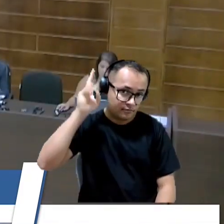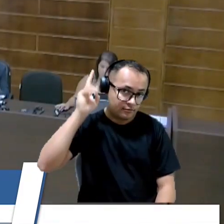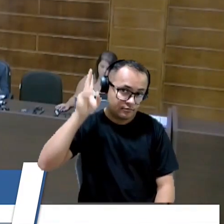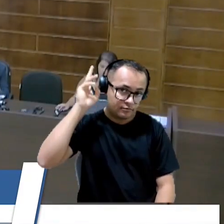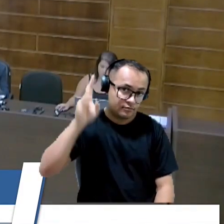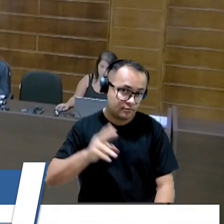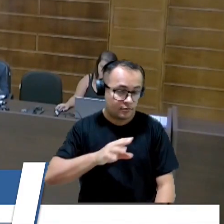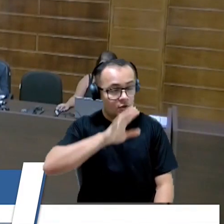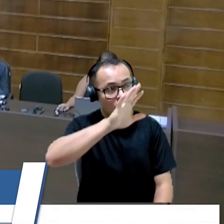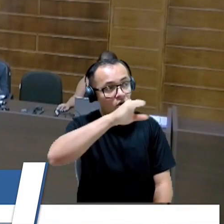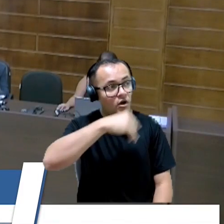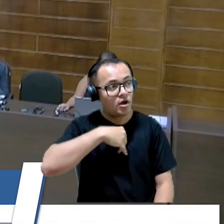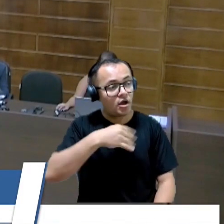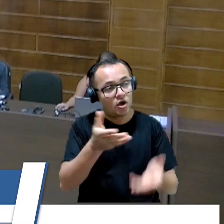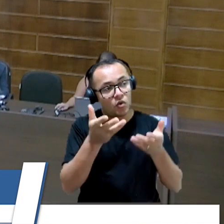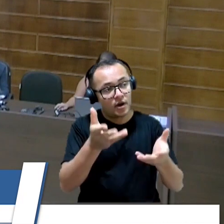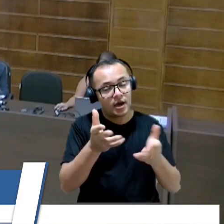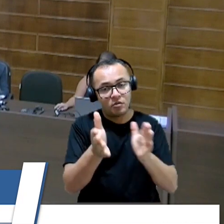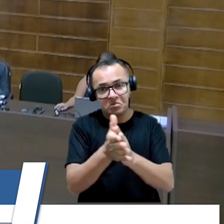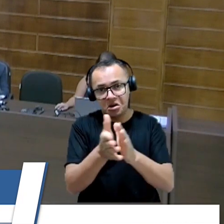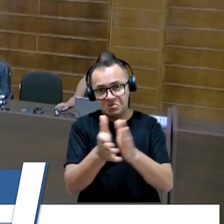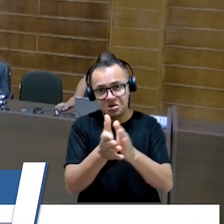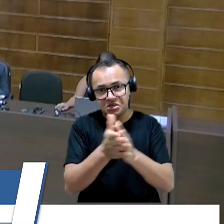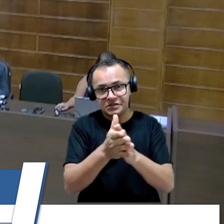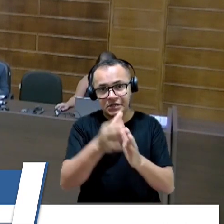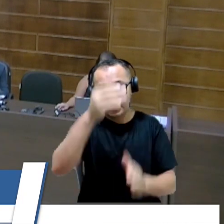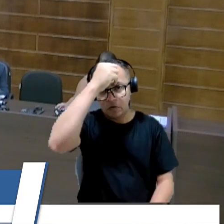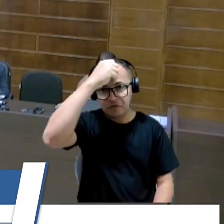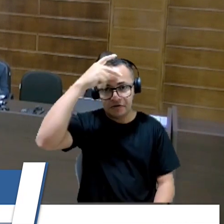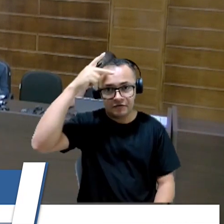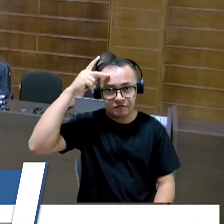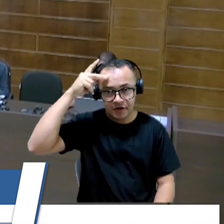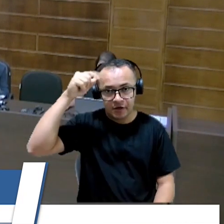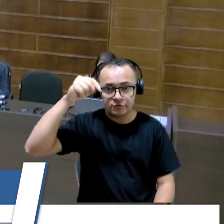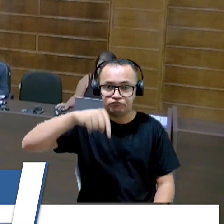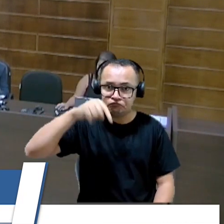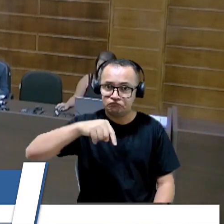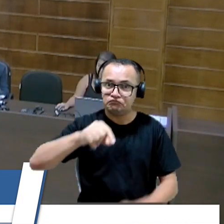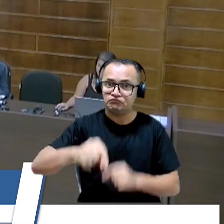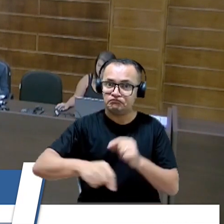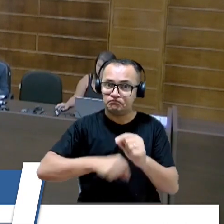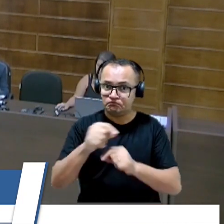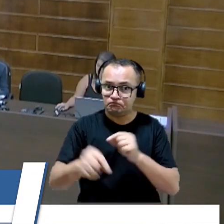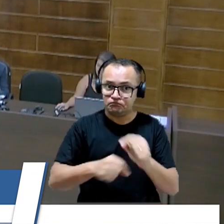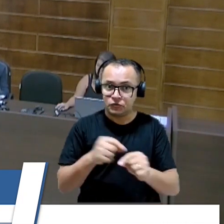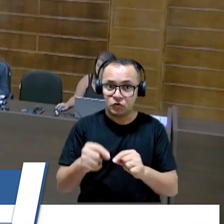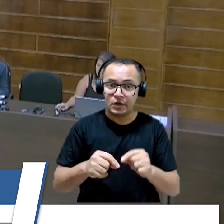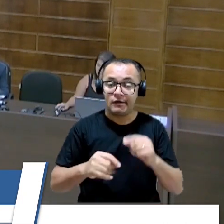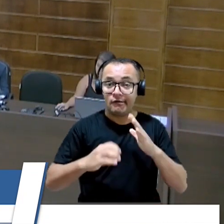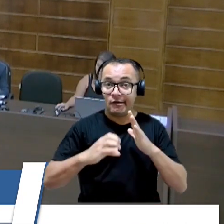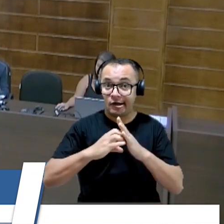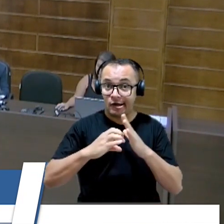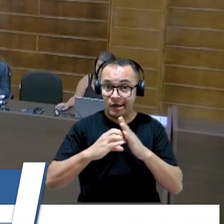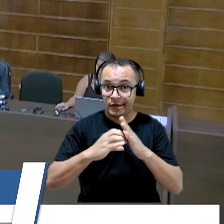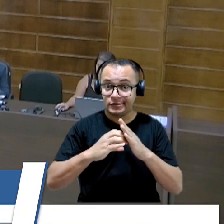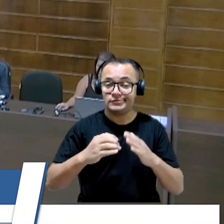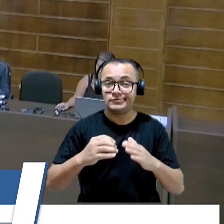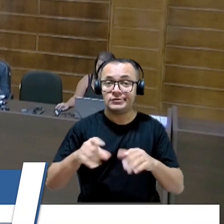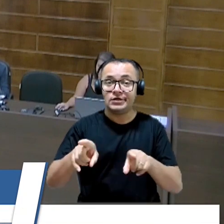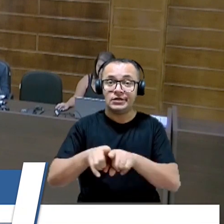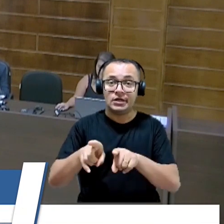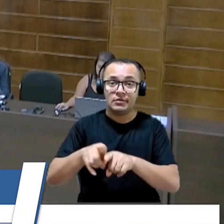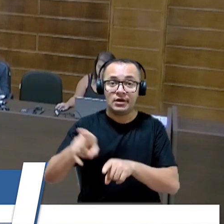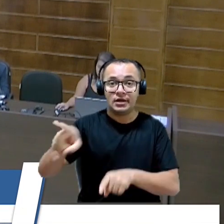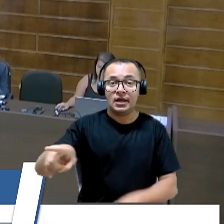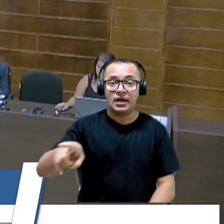quero parabenizar, né, o prefeito desse pacote, principalmente para a creche, até o bairro do Jardim Zanetti, né,